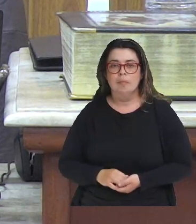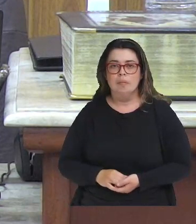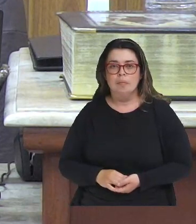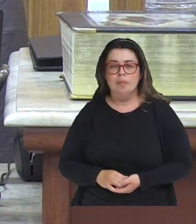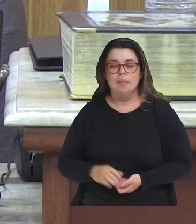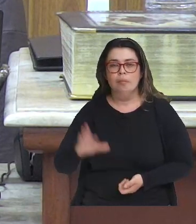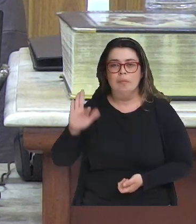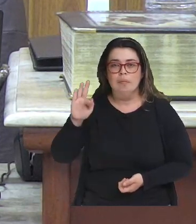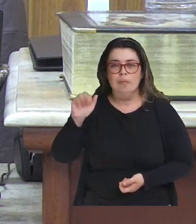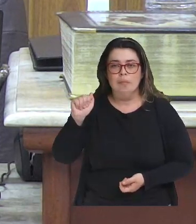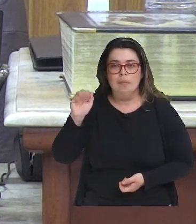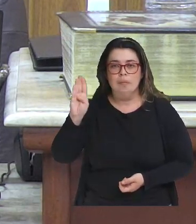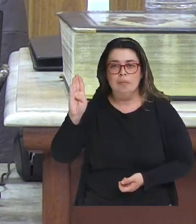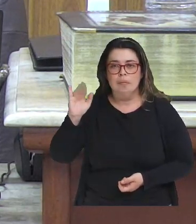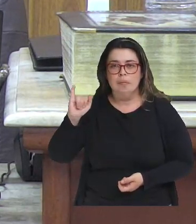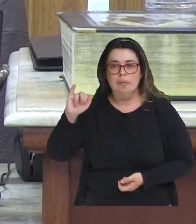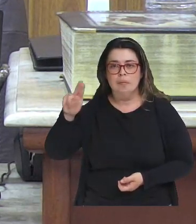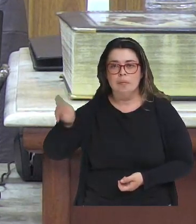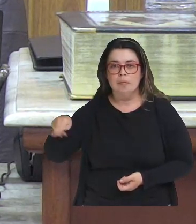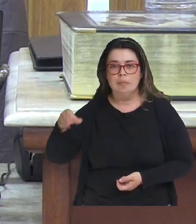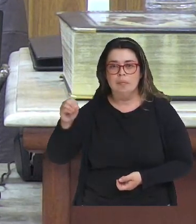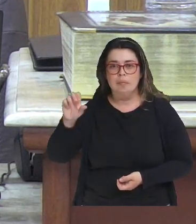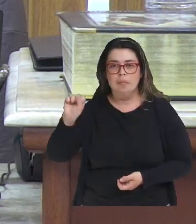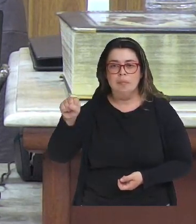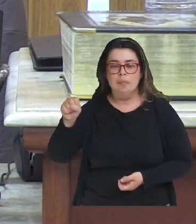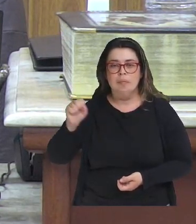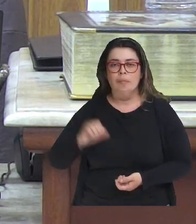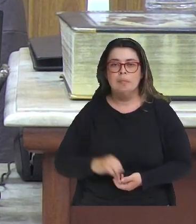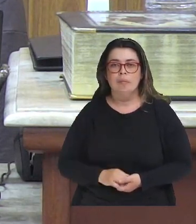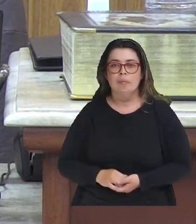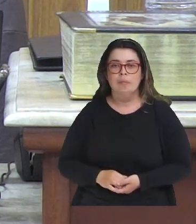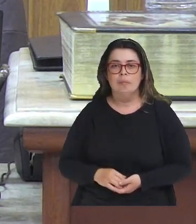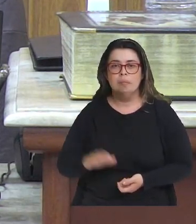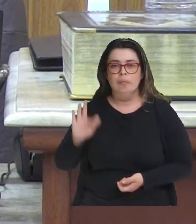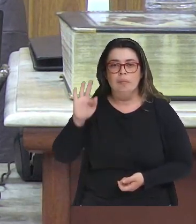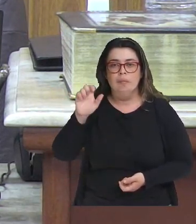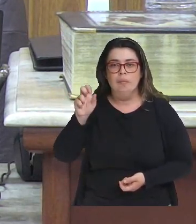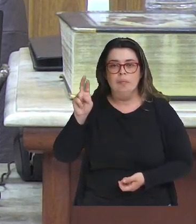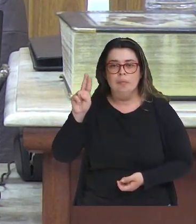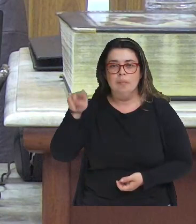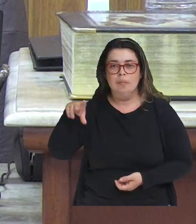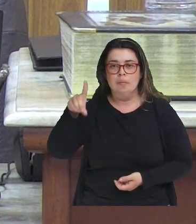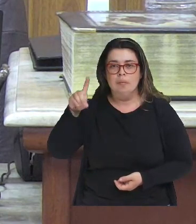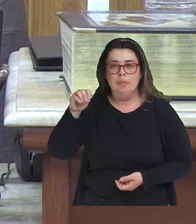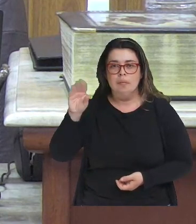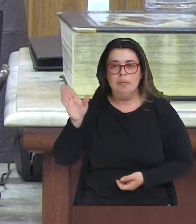Fábio Alex Nunes. Fábio, em alerta verbal, vota sim. Fernando Vieira. Voto sim.